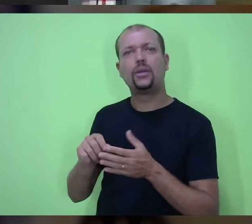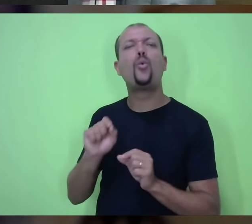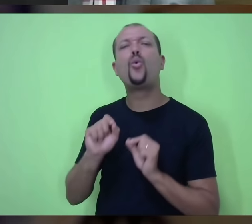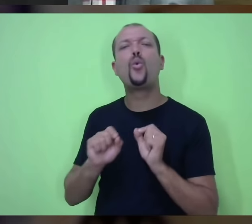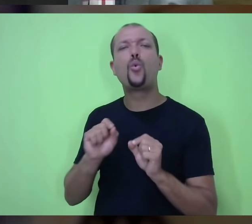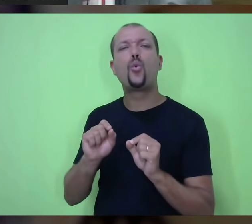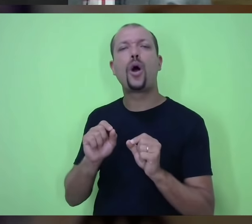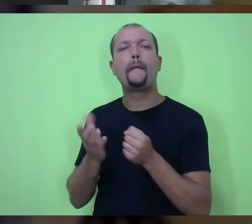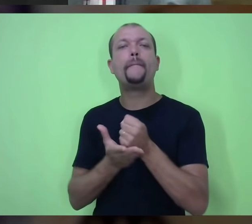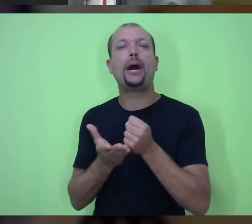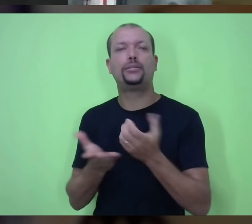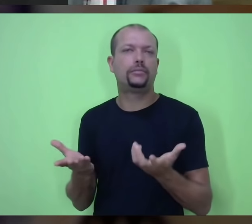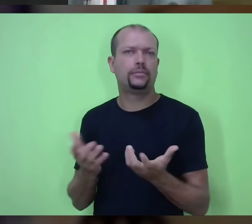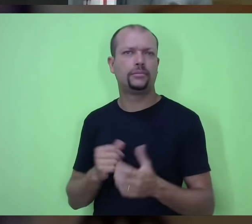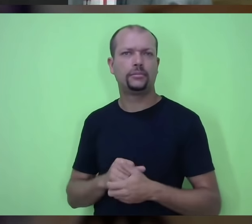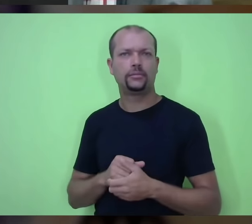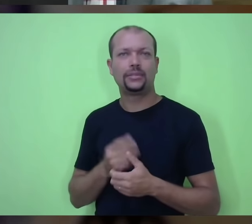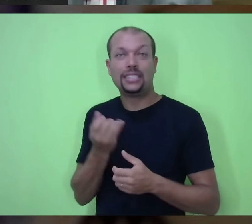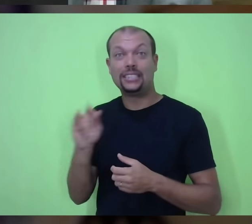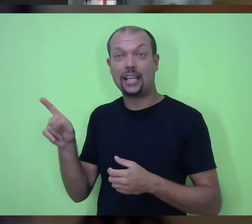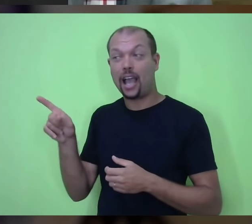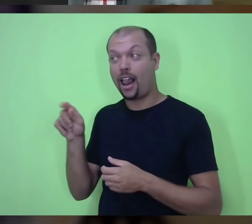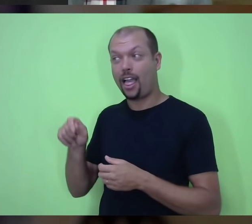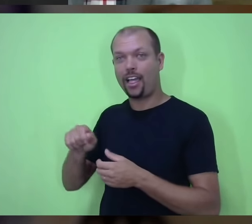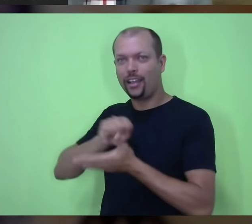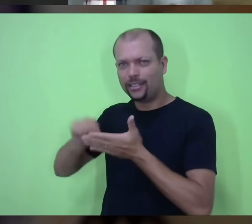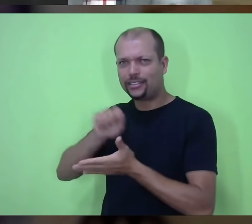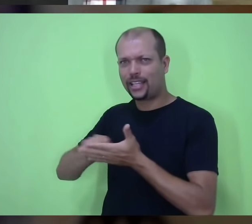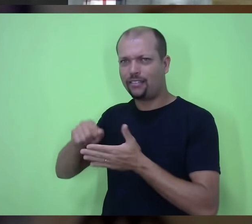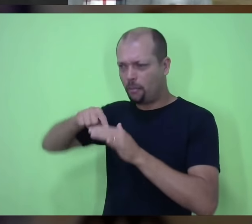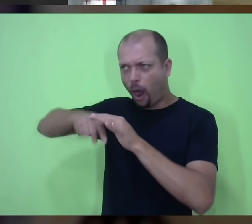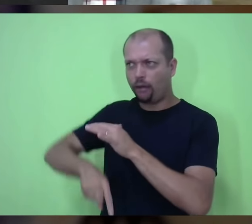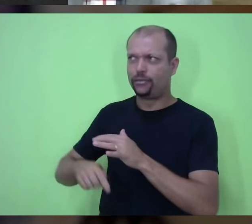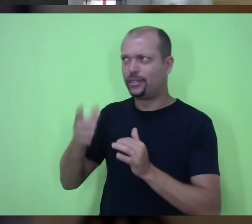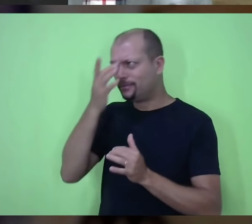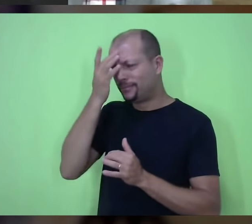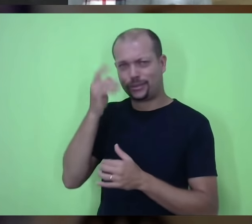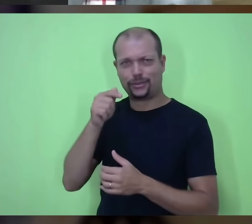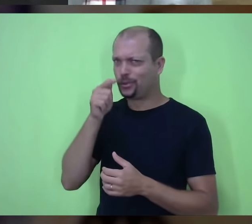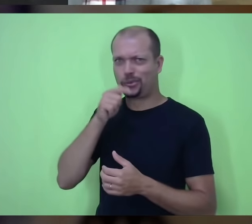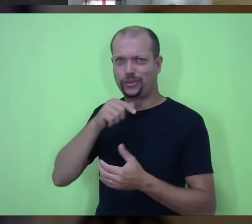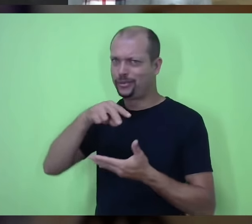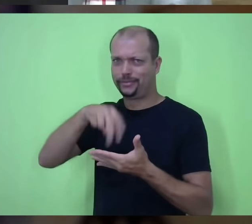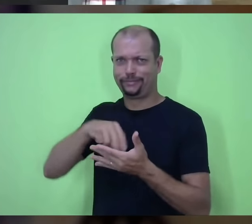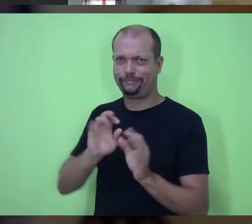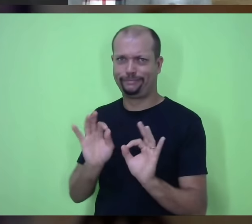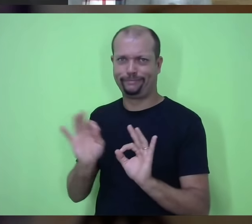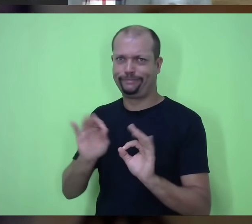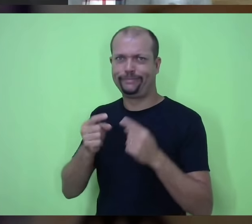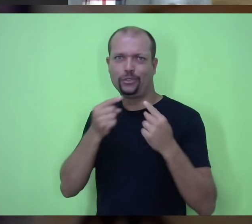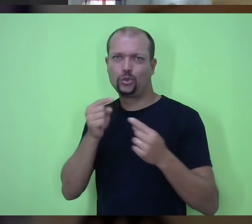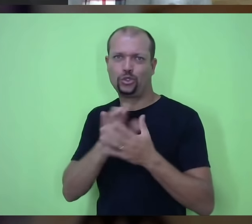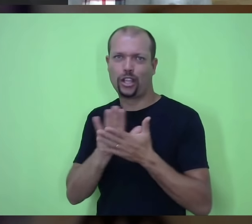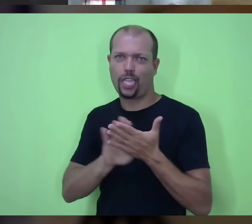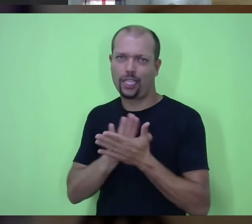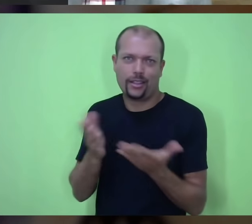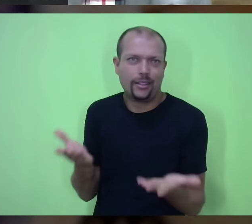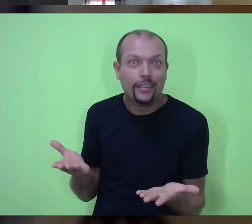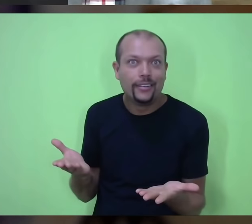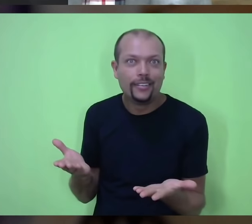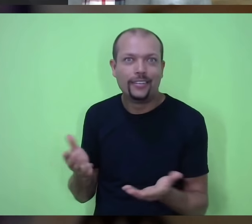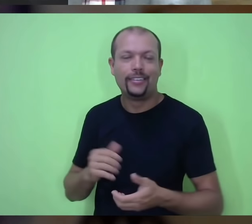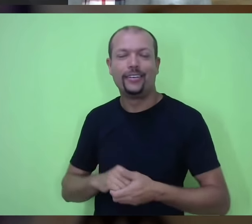leito, porque se ele escrevesse de maneira mais profunda, as pessoas não teriam condição de assimilar o que ele ia discutir. Não é alimento